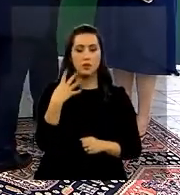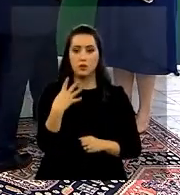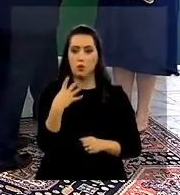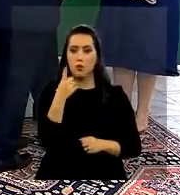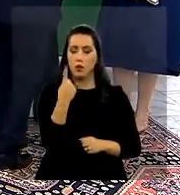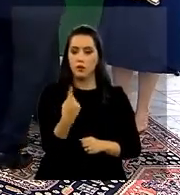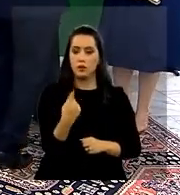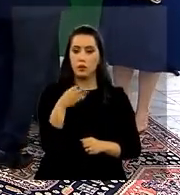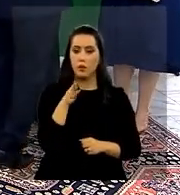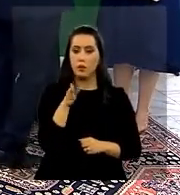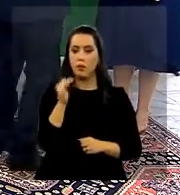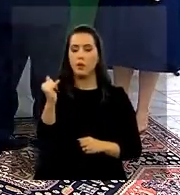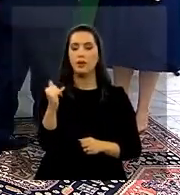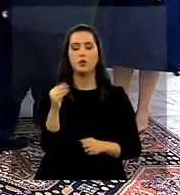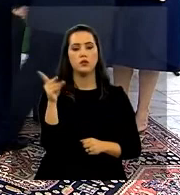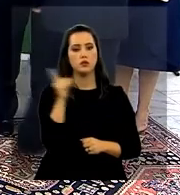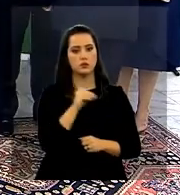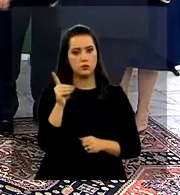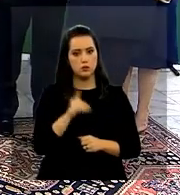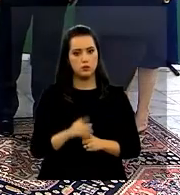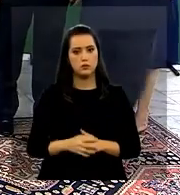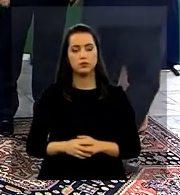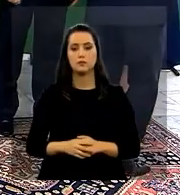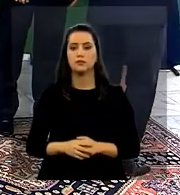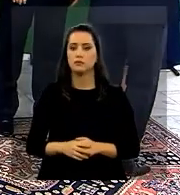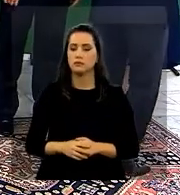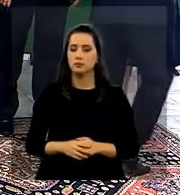41 bilhões de dólares.